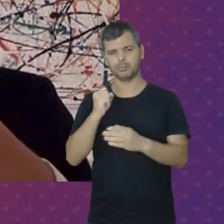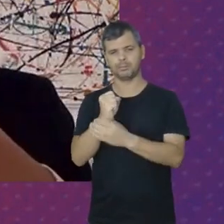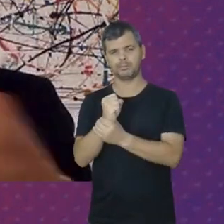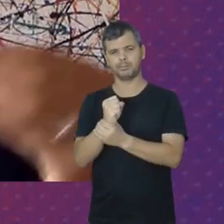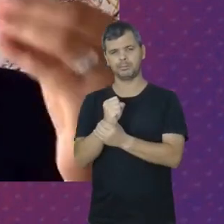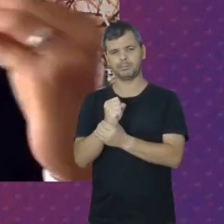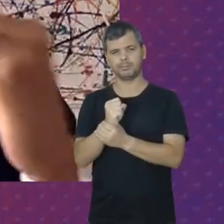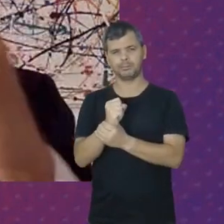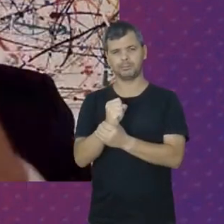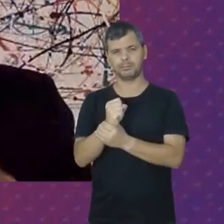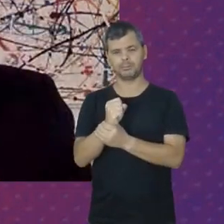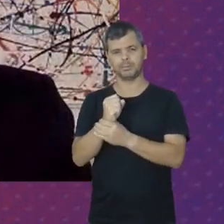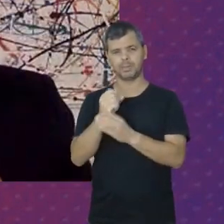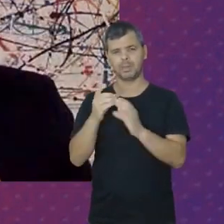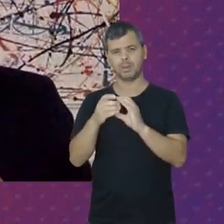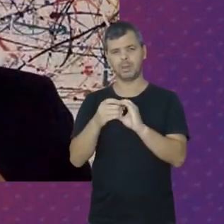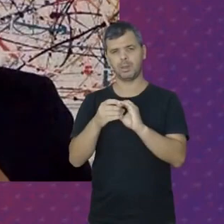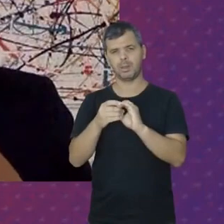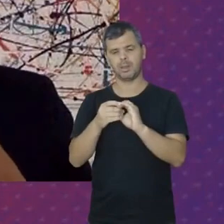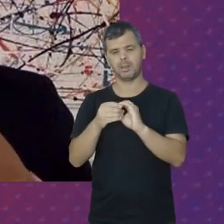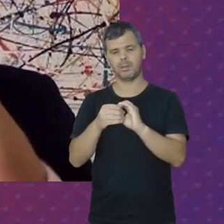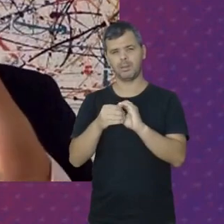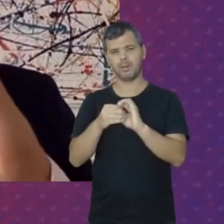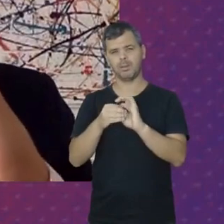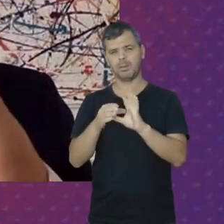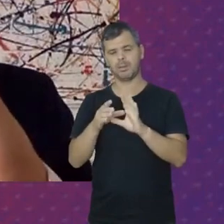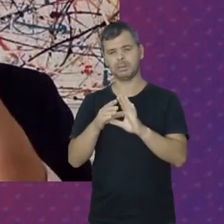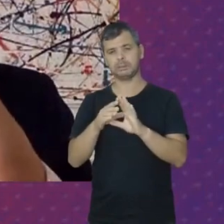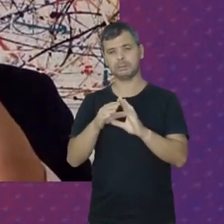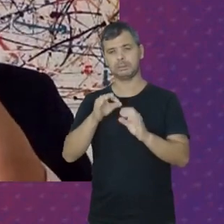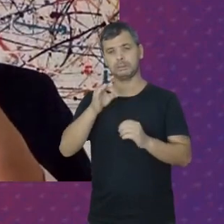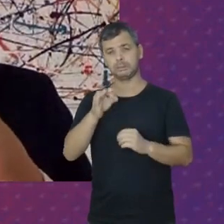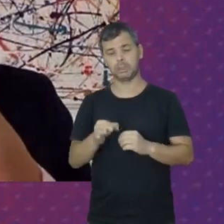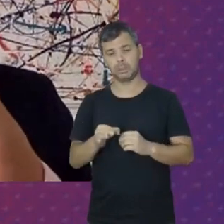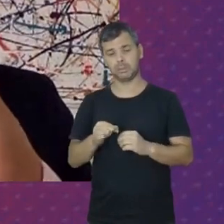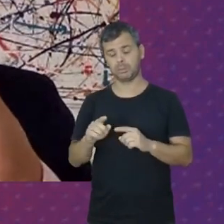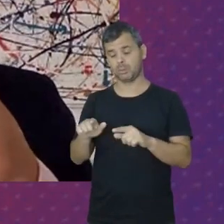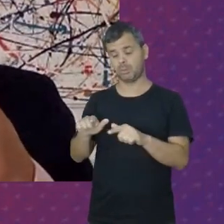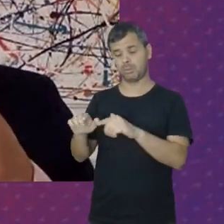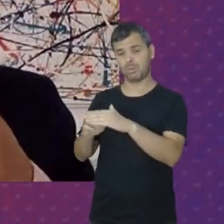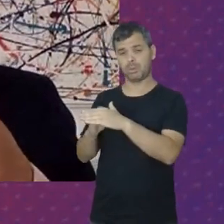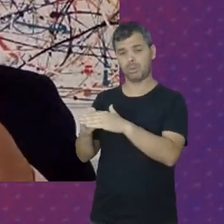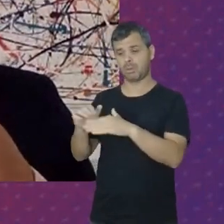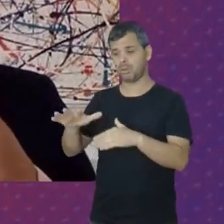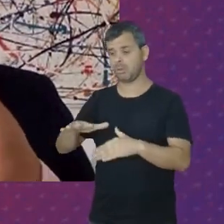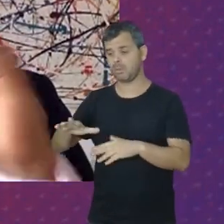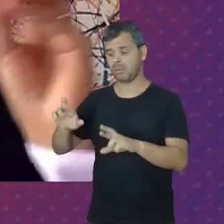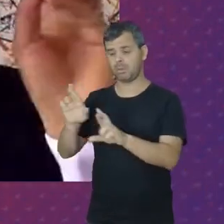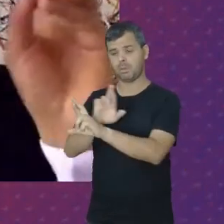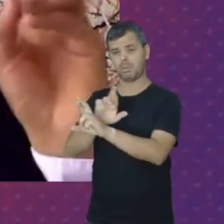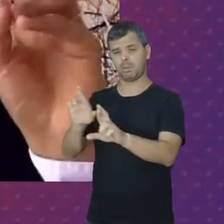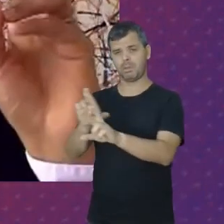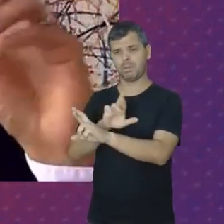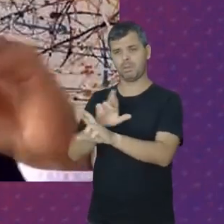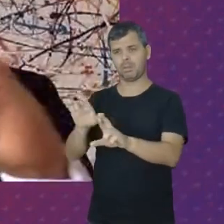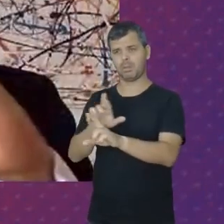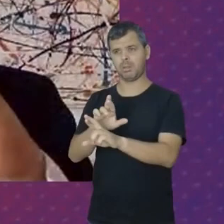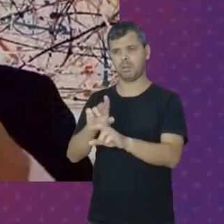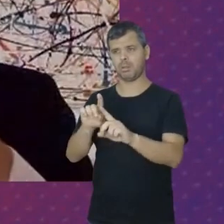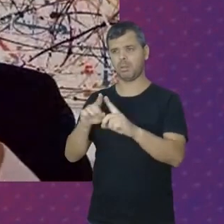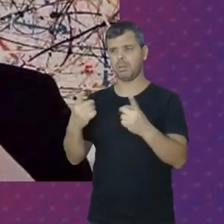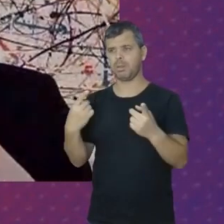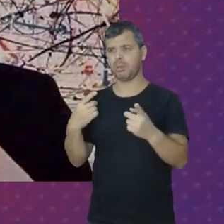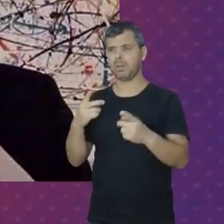assegurar uma liberalidade absoluta do empregador no campo das relações